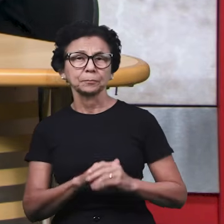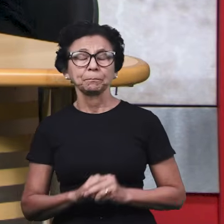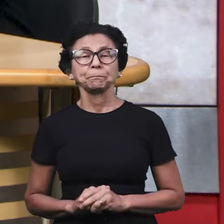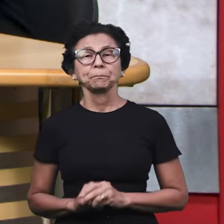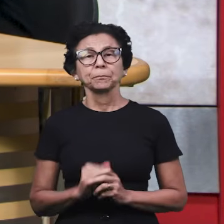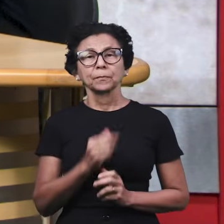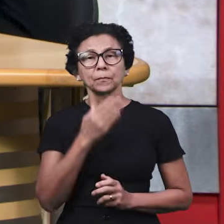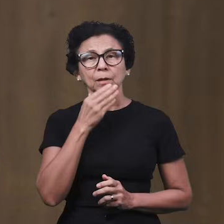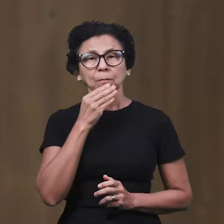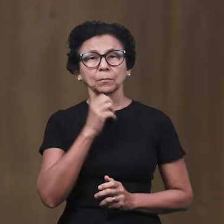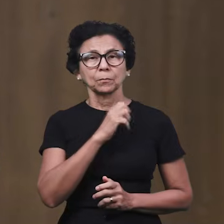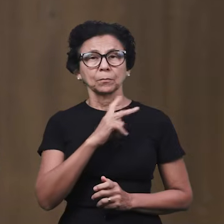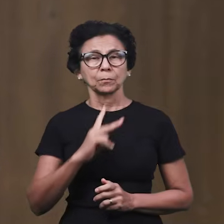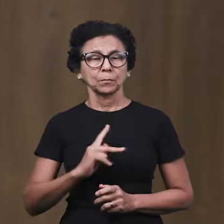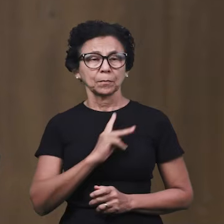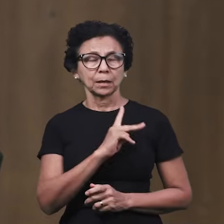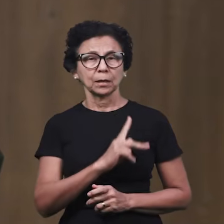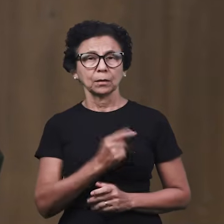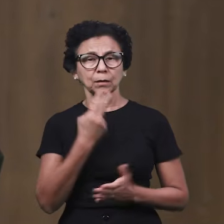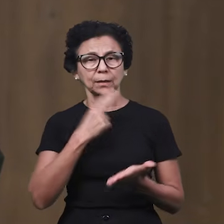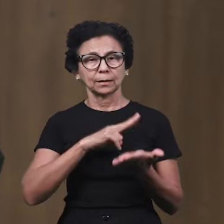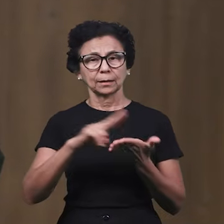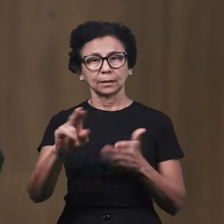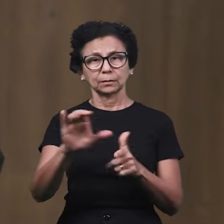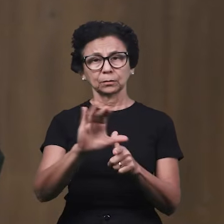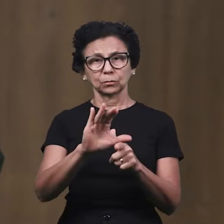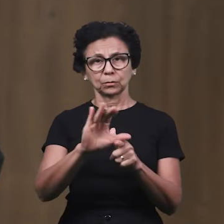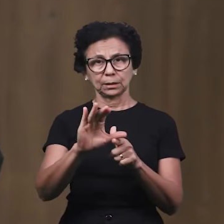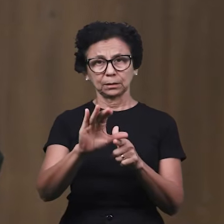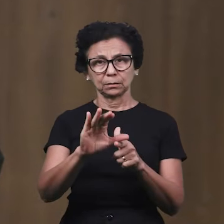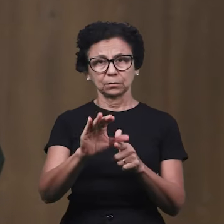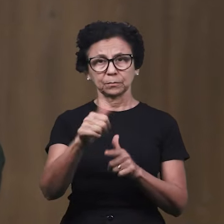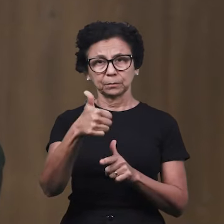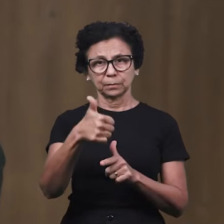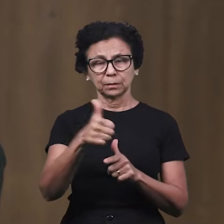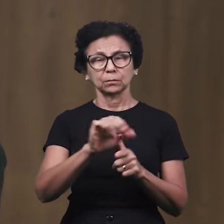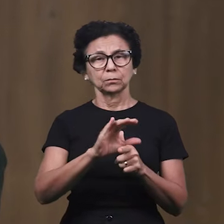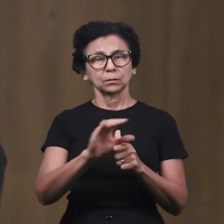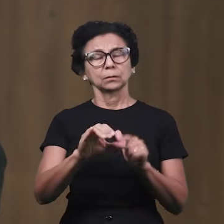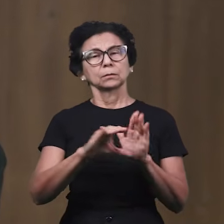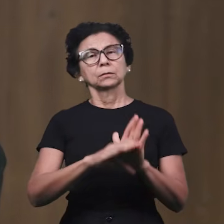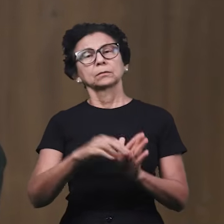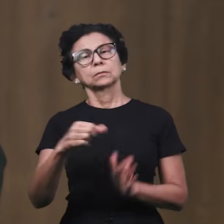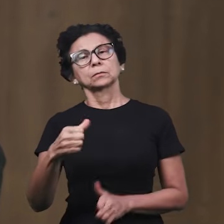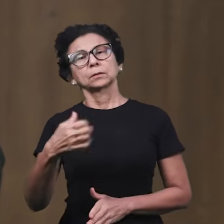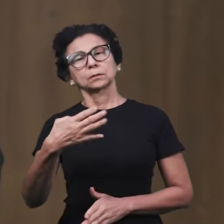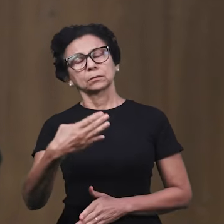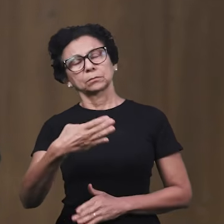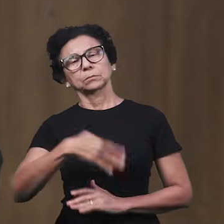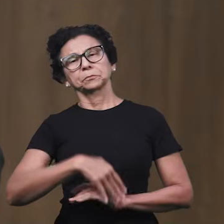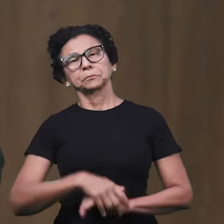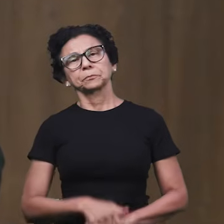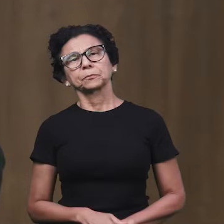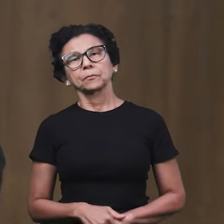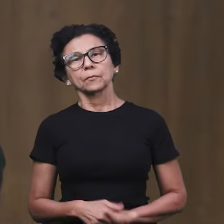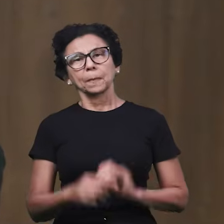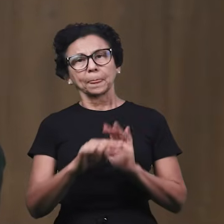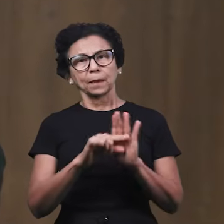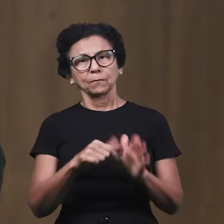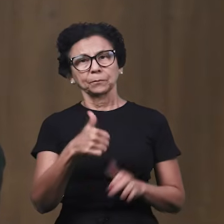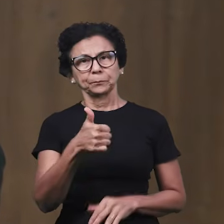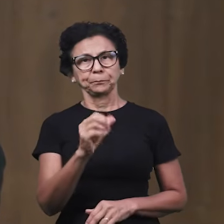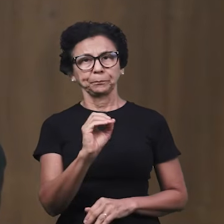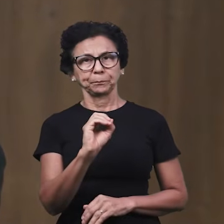Coríntios, a primeira carta de Paulo, 1 Coríntios capítulo 14, o verso